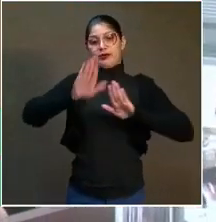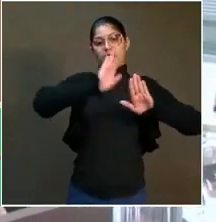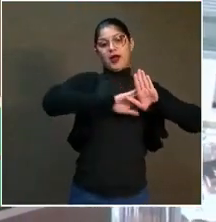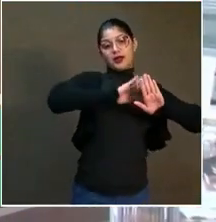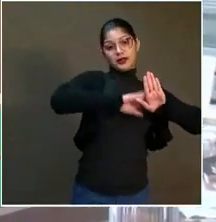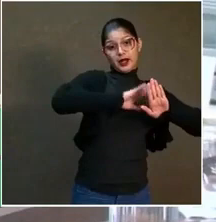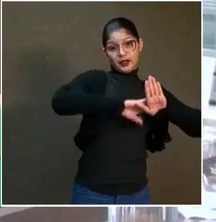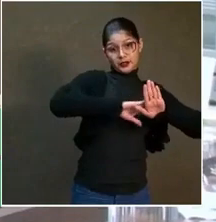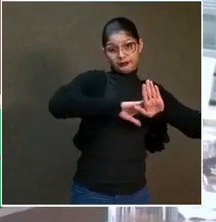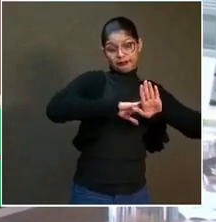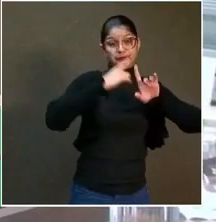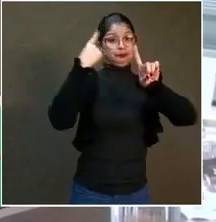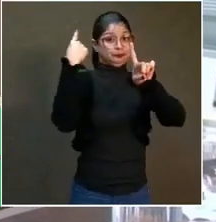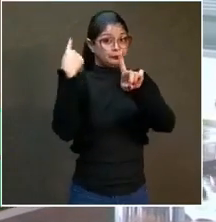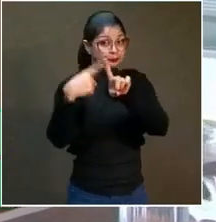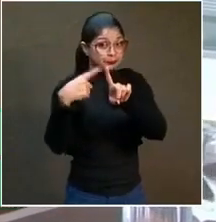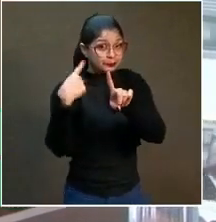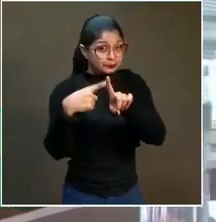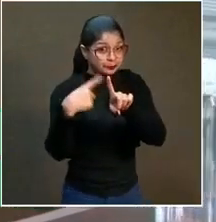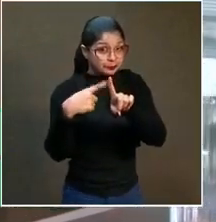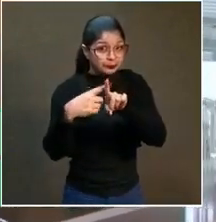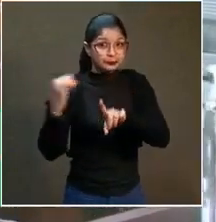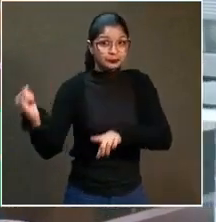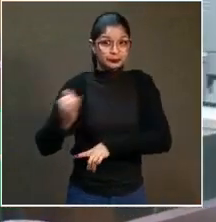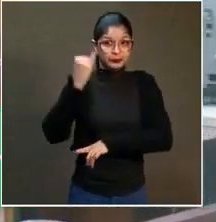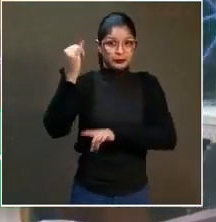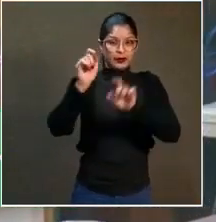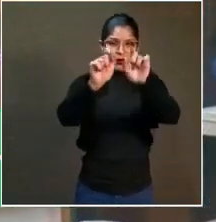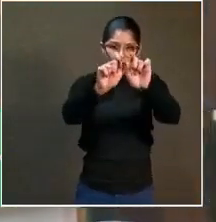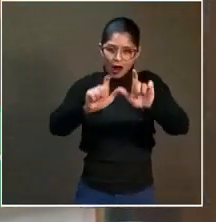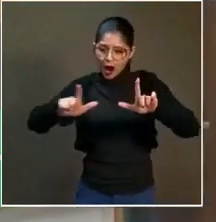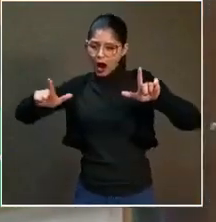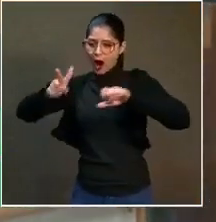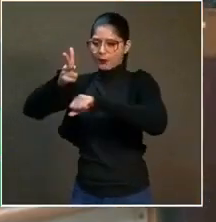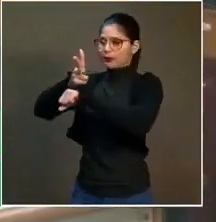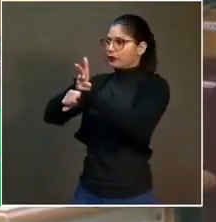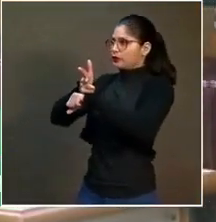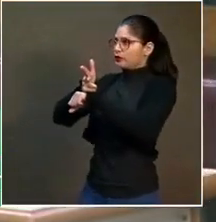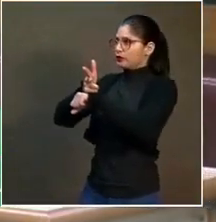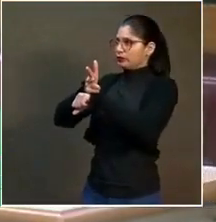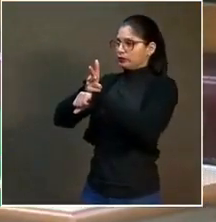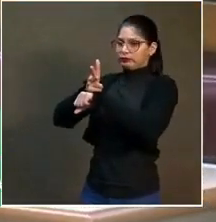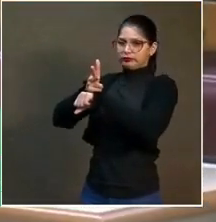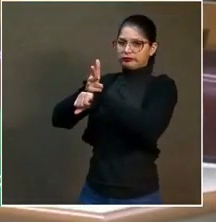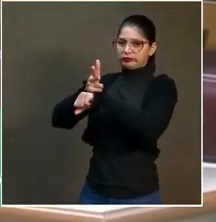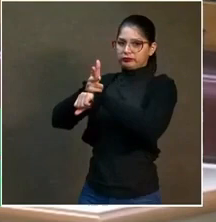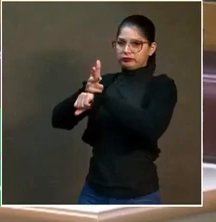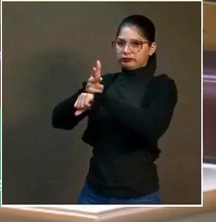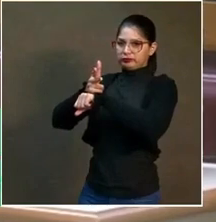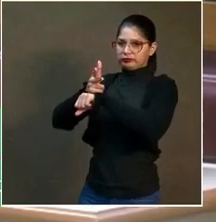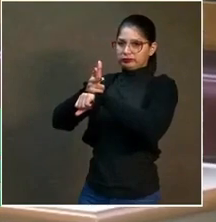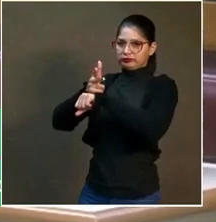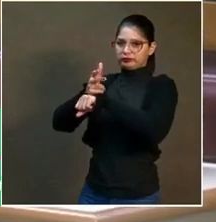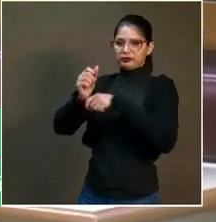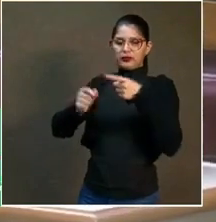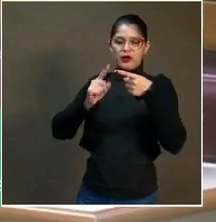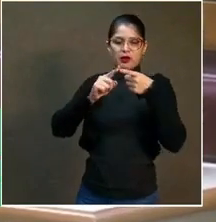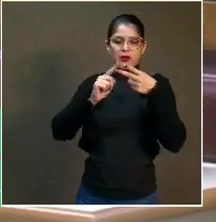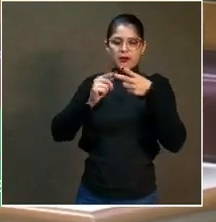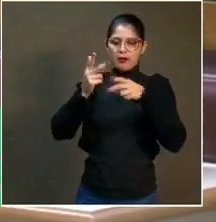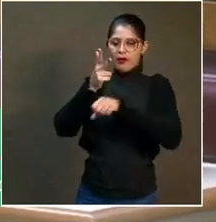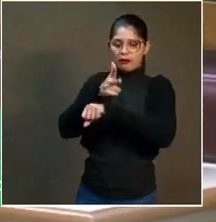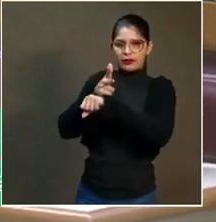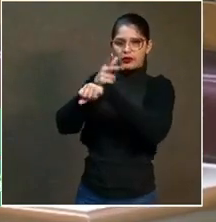Excelências, porque... Abra o vídeo, por gentileza. Só, não precisa nem abrir, só os dois vídeos. Abra o primeiro e depois o